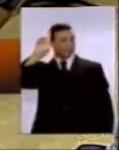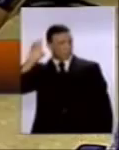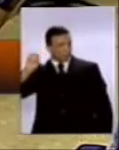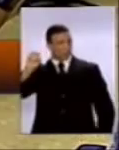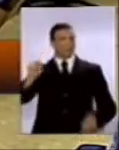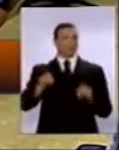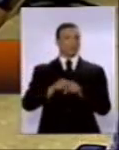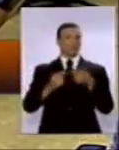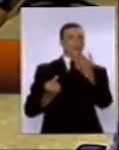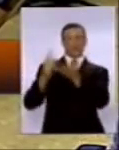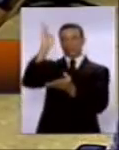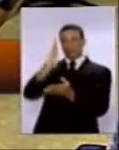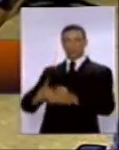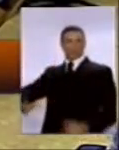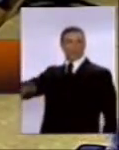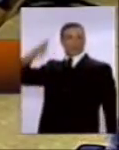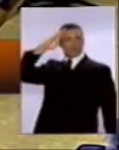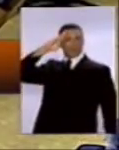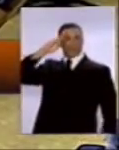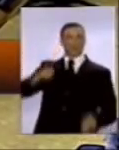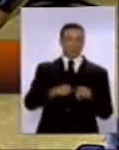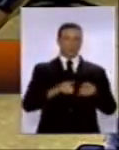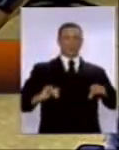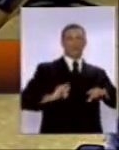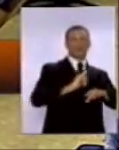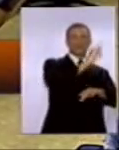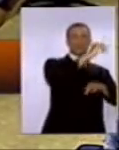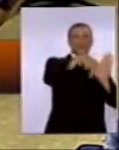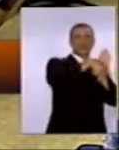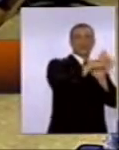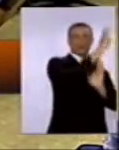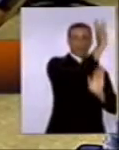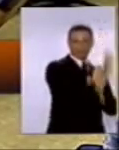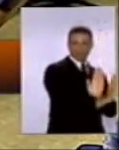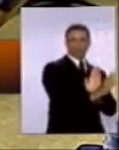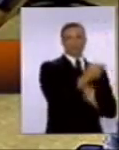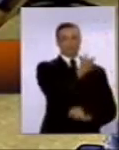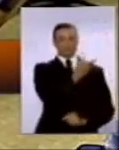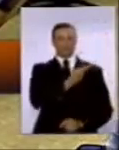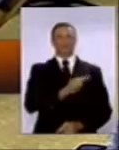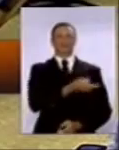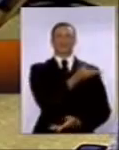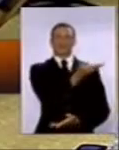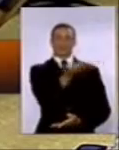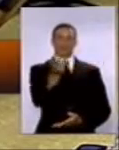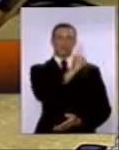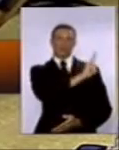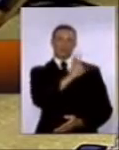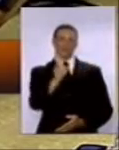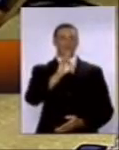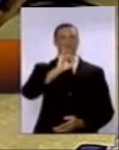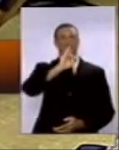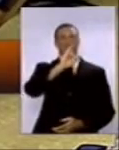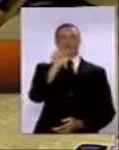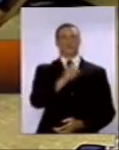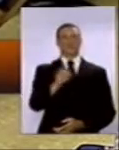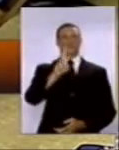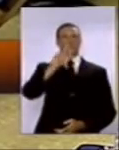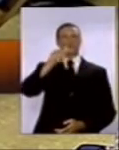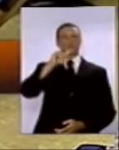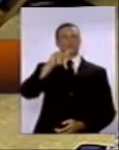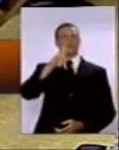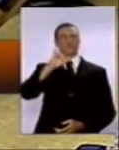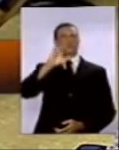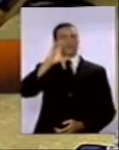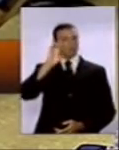brasileiro o comandante da aeronáutica do brasil bennett brigadeiro do ar juniti sair do presidente do superior